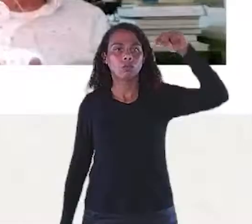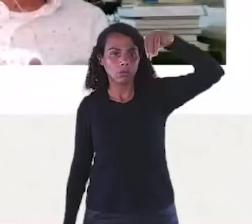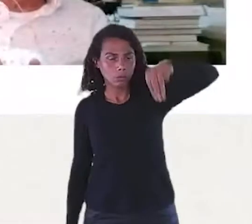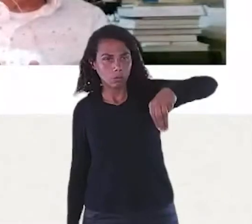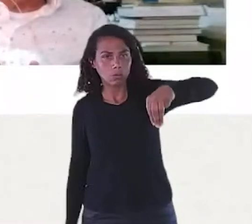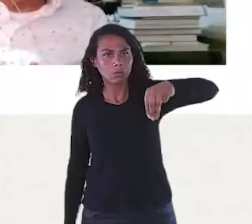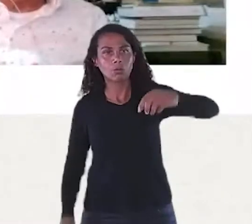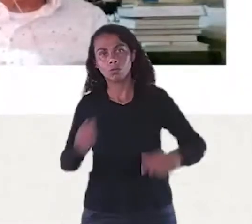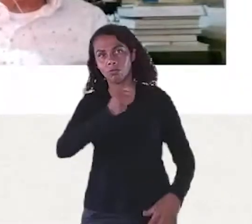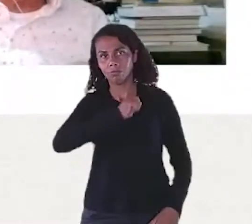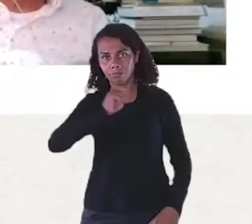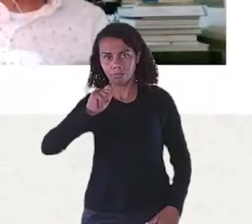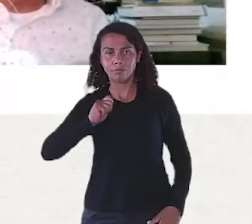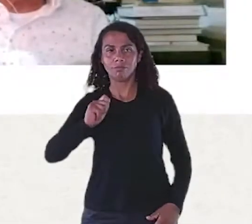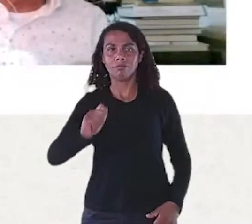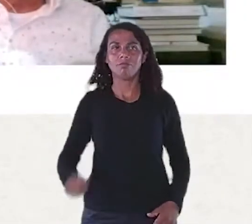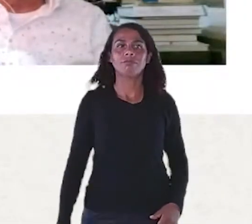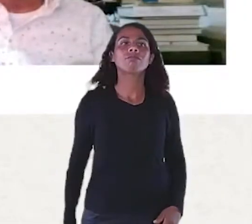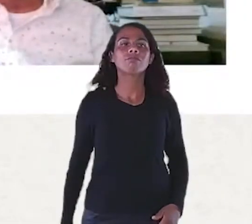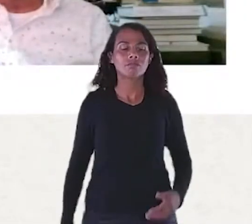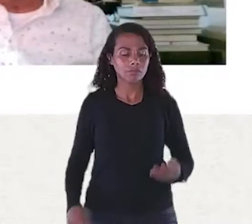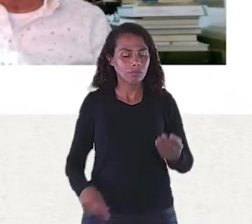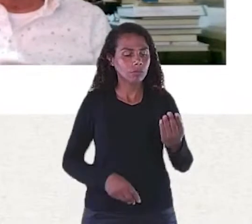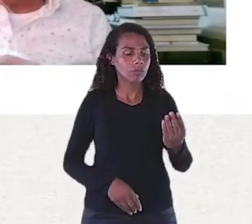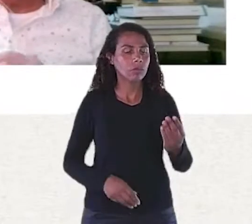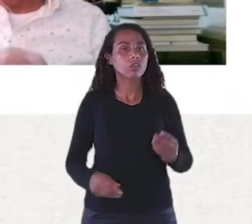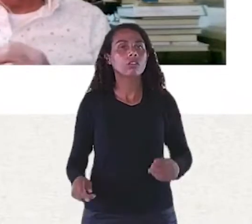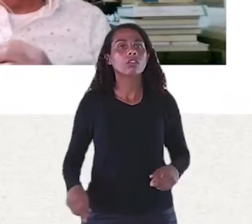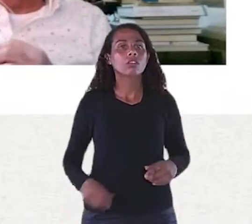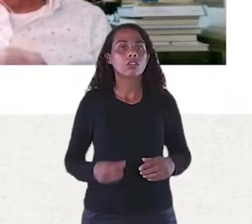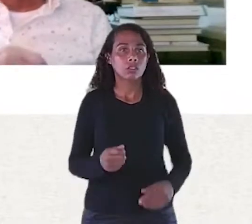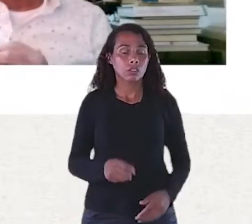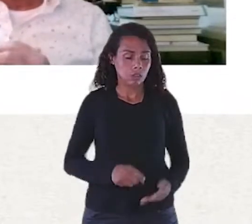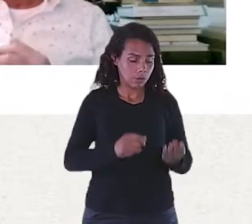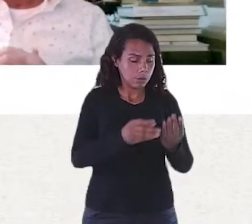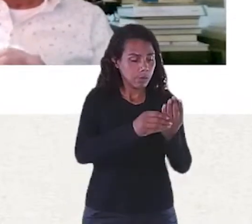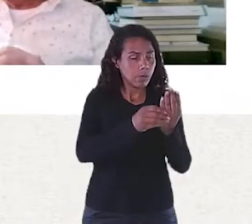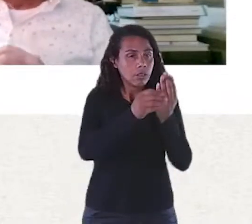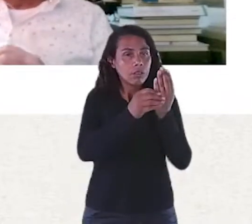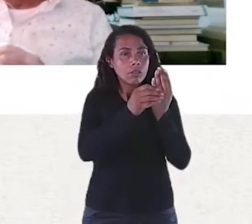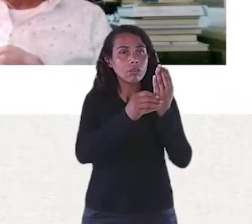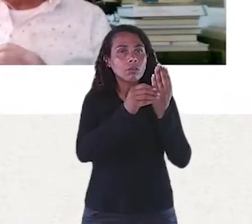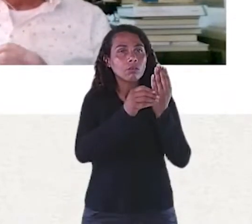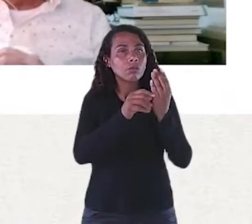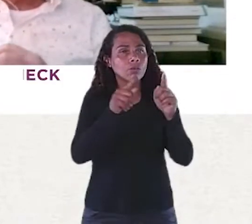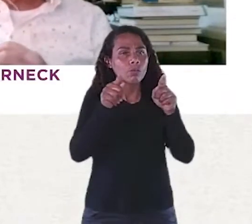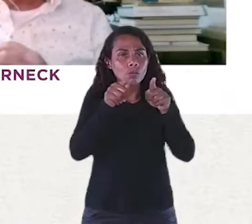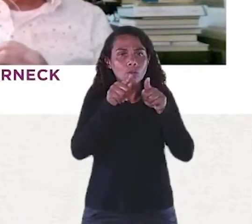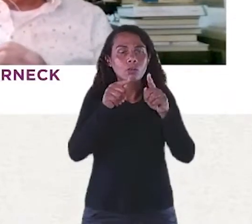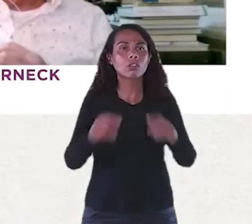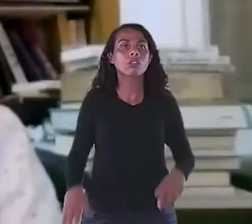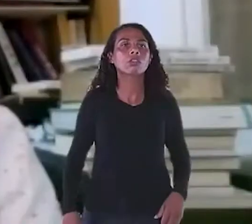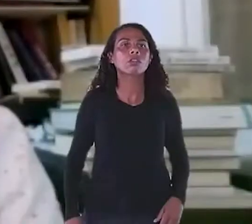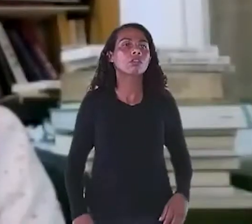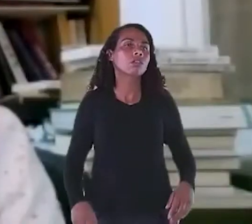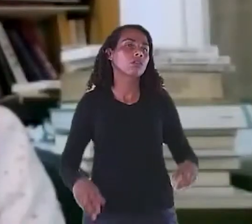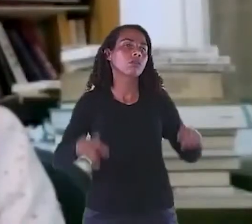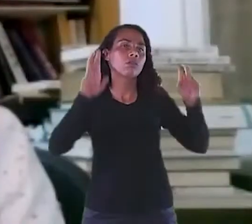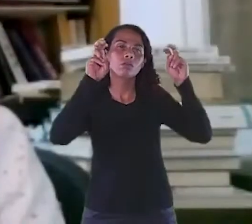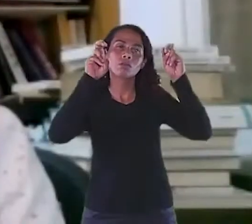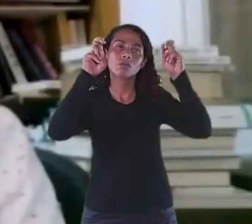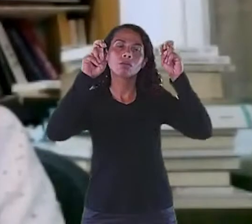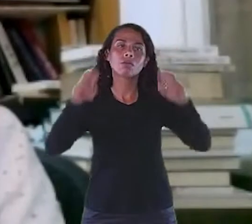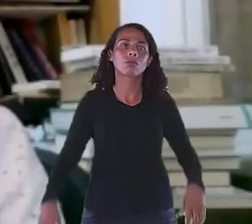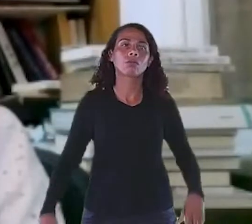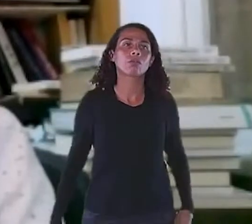ele dizia, né? E todo mundo sabe, ele publicou um romance só na vida, que é um belo romance chamado Braço Direito, que